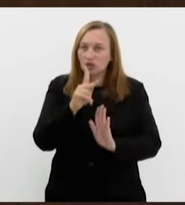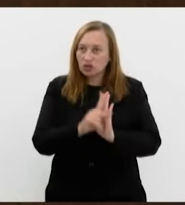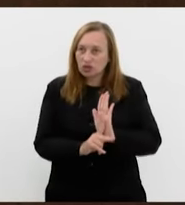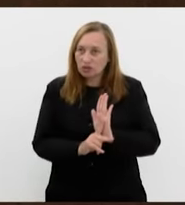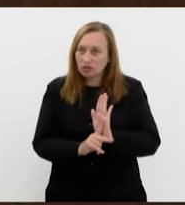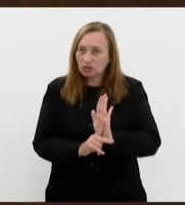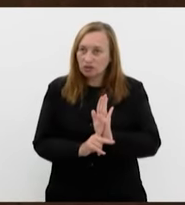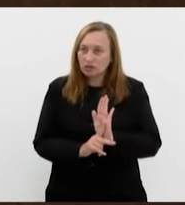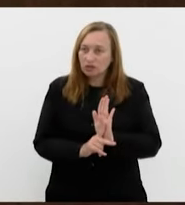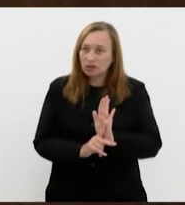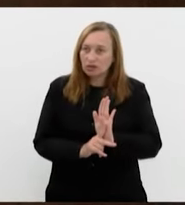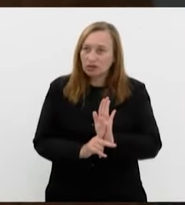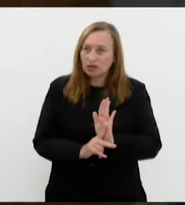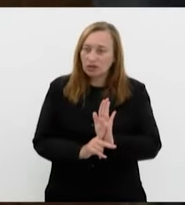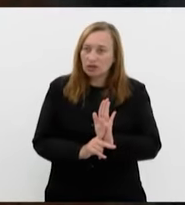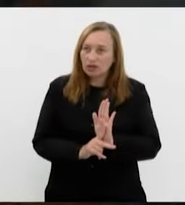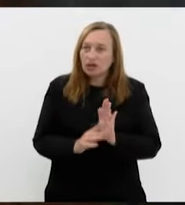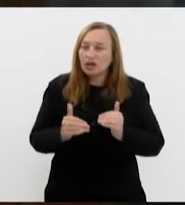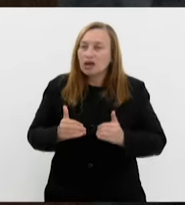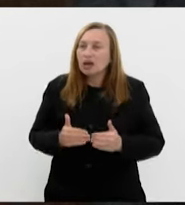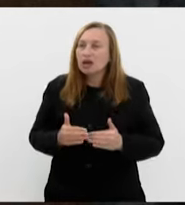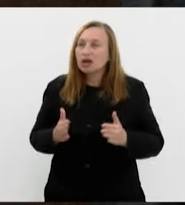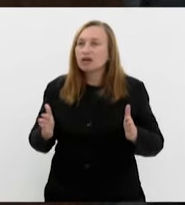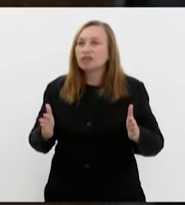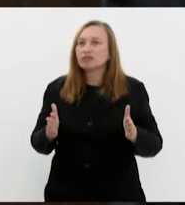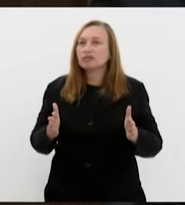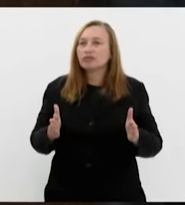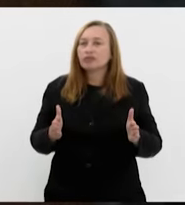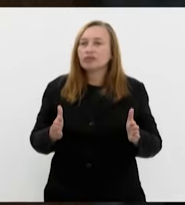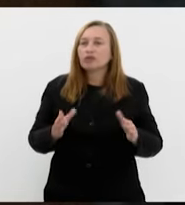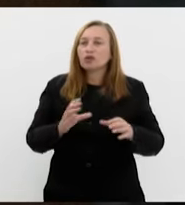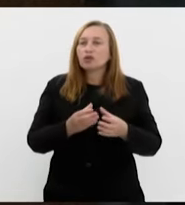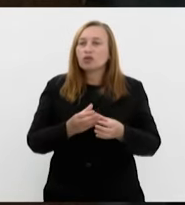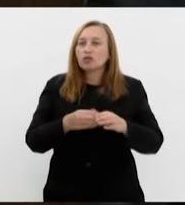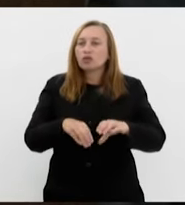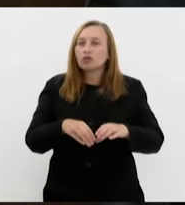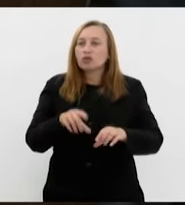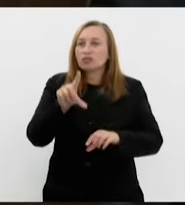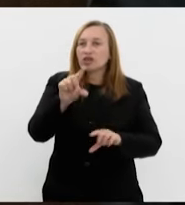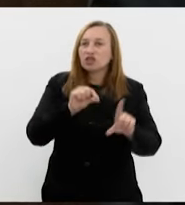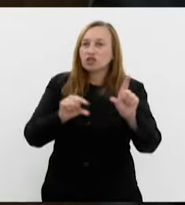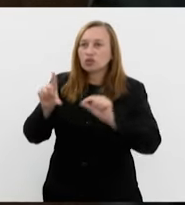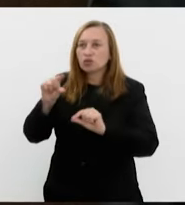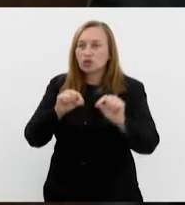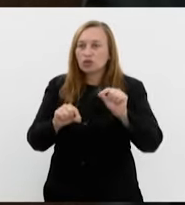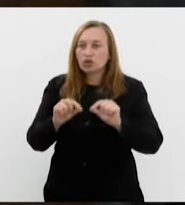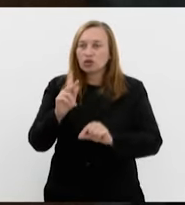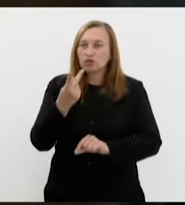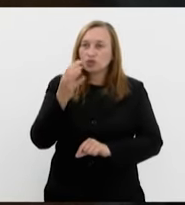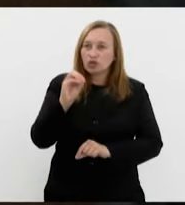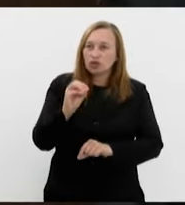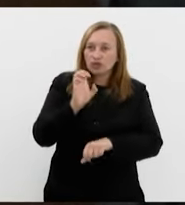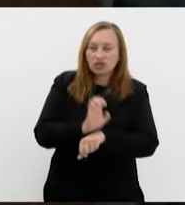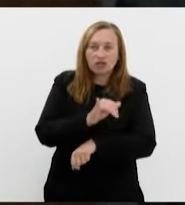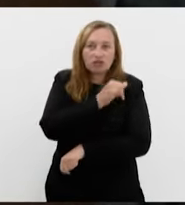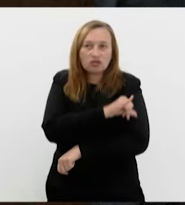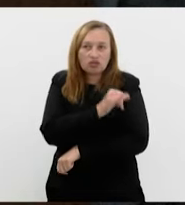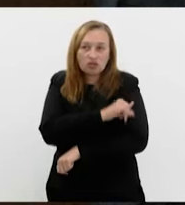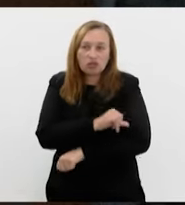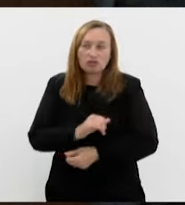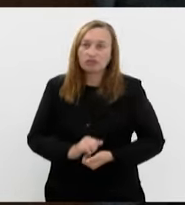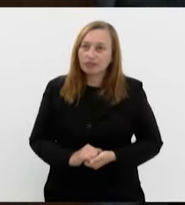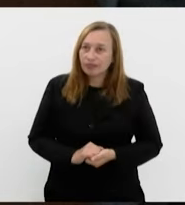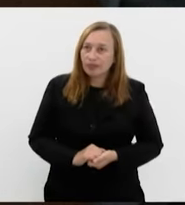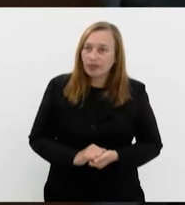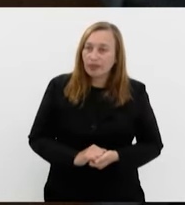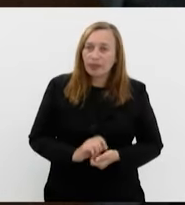que abre um concurso para a escolha do hino do Estado do Rio de Janeiro, que também, por sua vez,